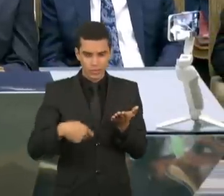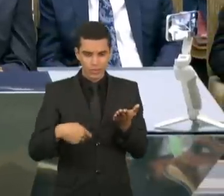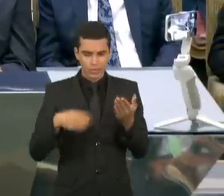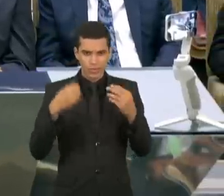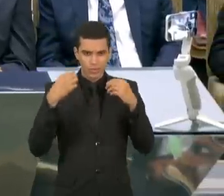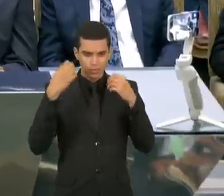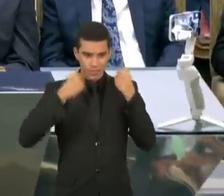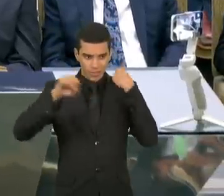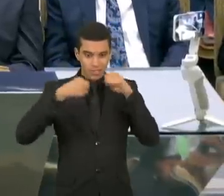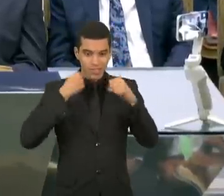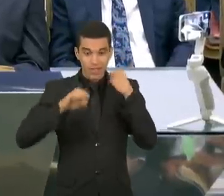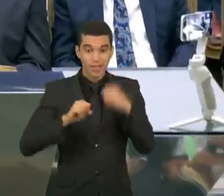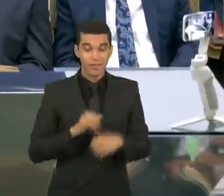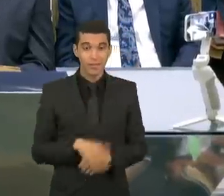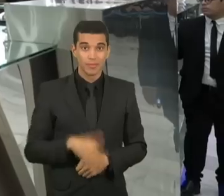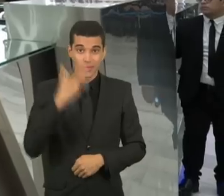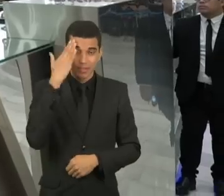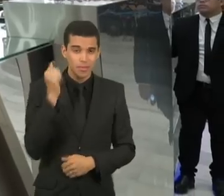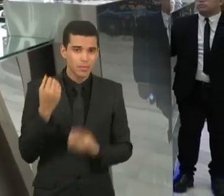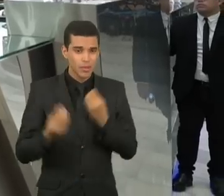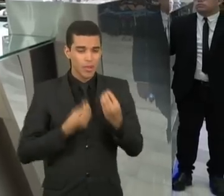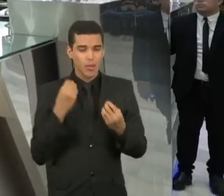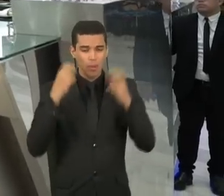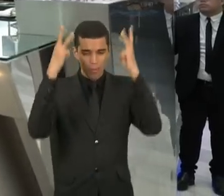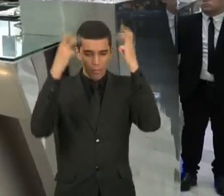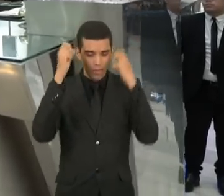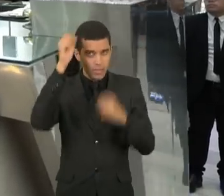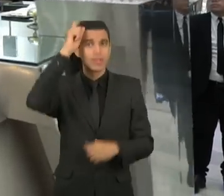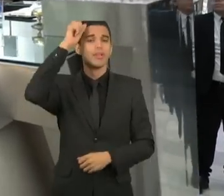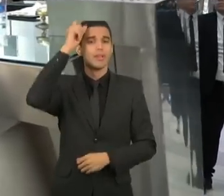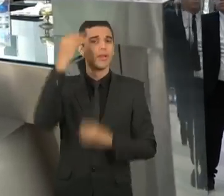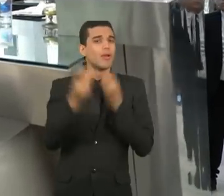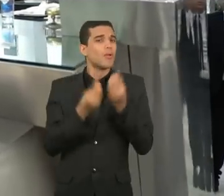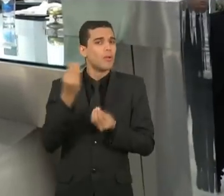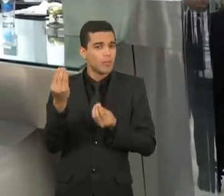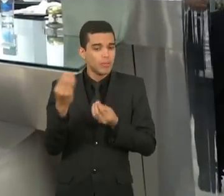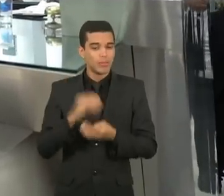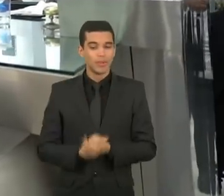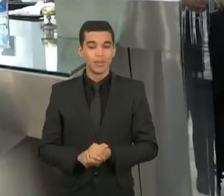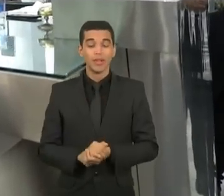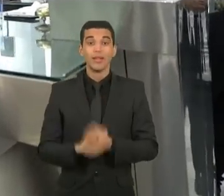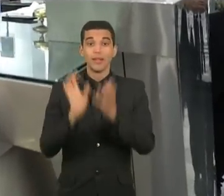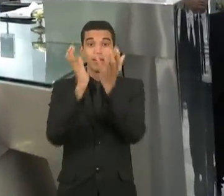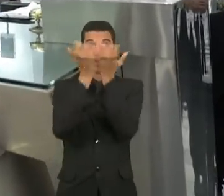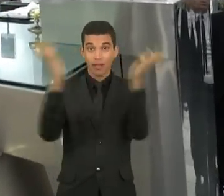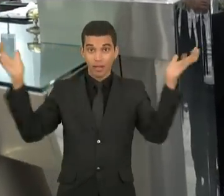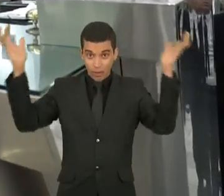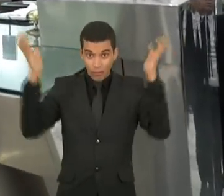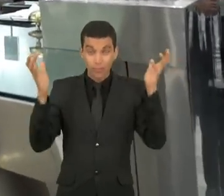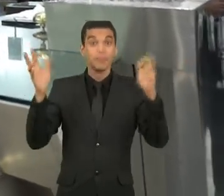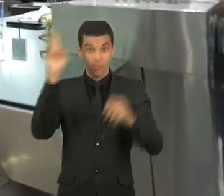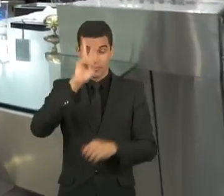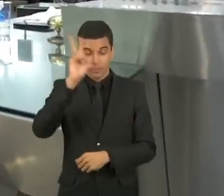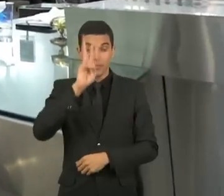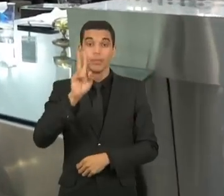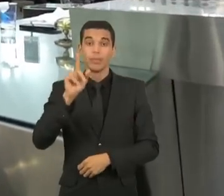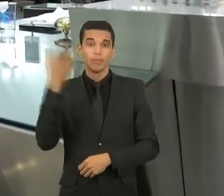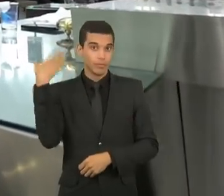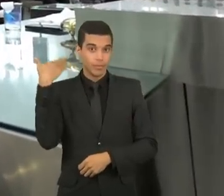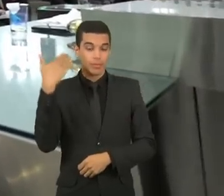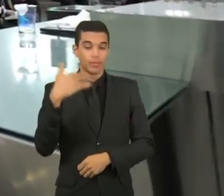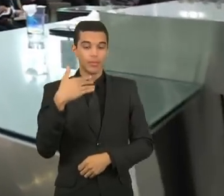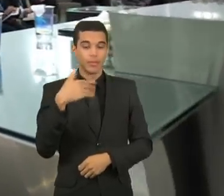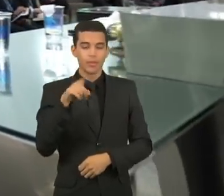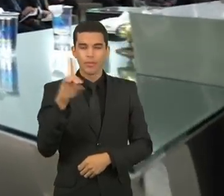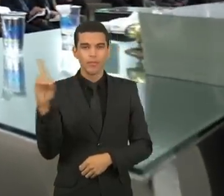Moisés. Ele, sabe onde Moisés pegou essa ideia? Dentro da nuvem. Se lembra quando ele subiu no monte? Foi Davi